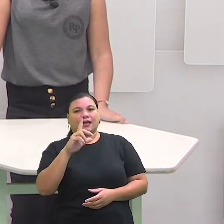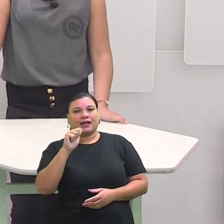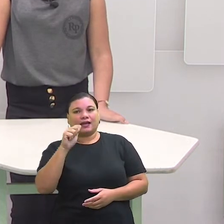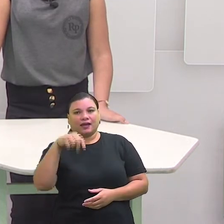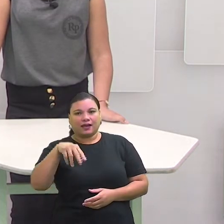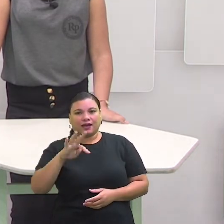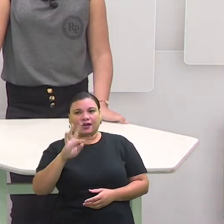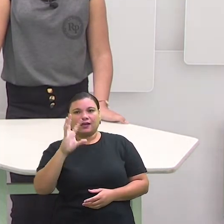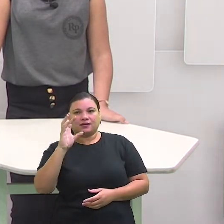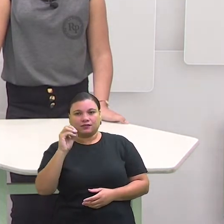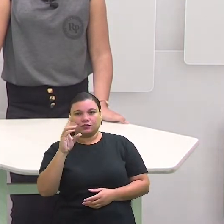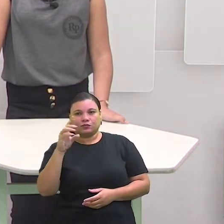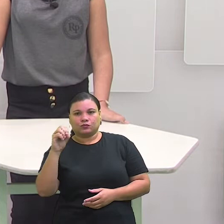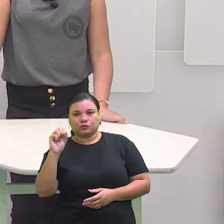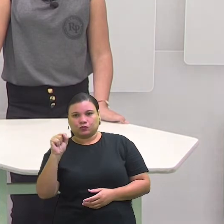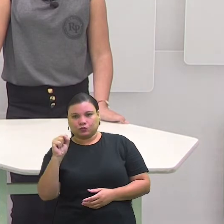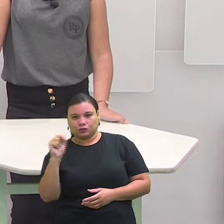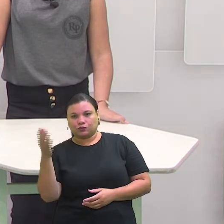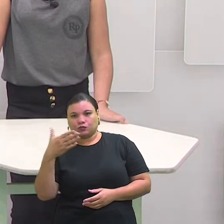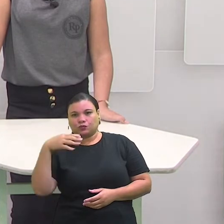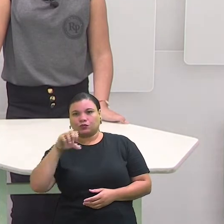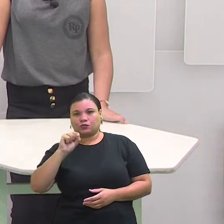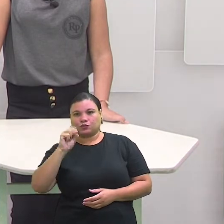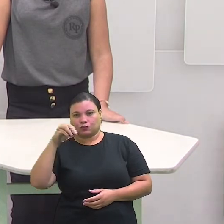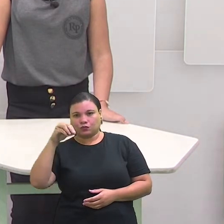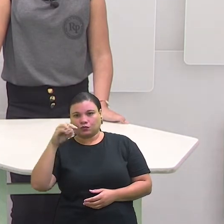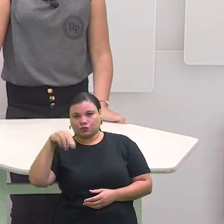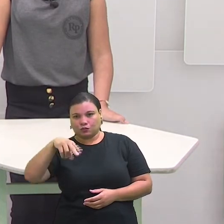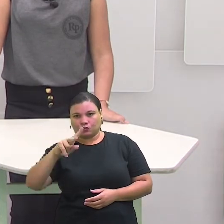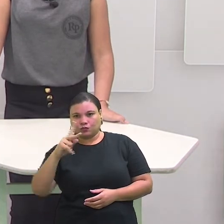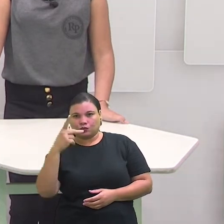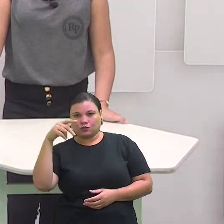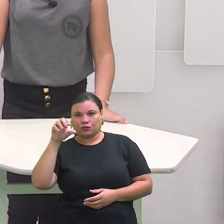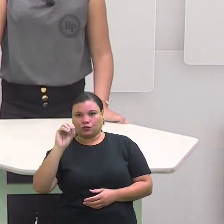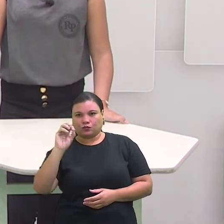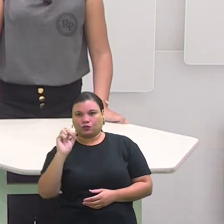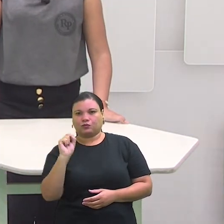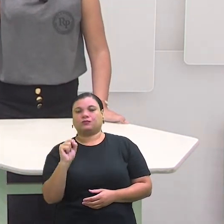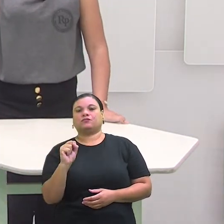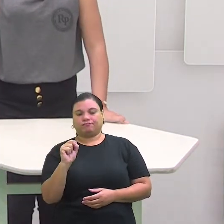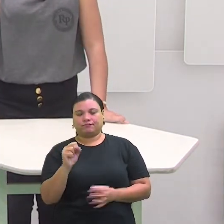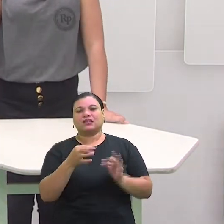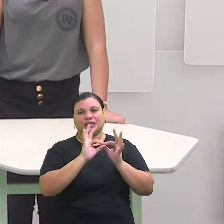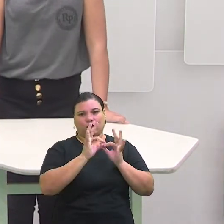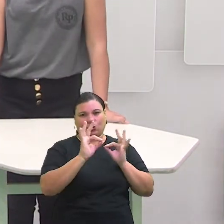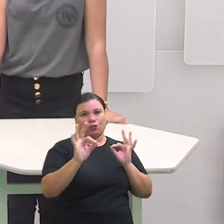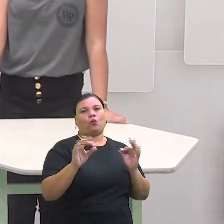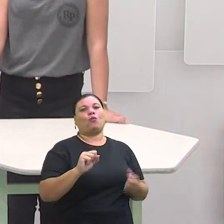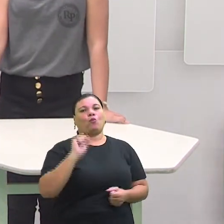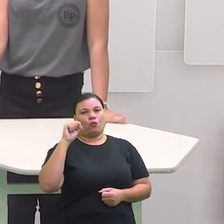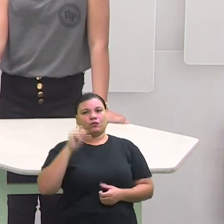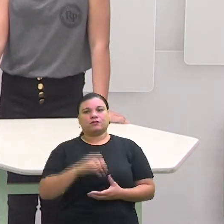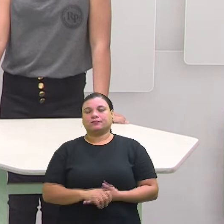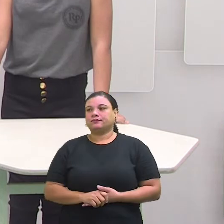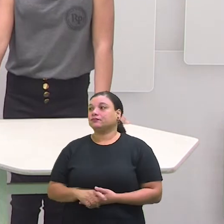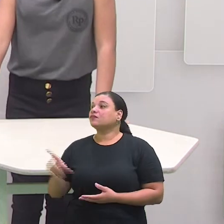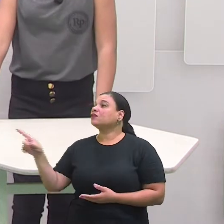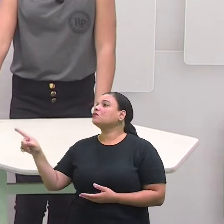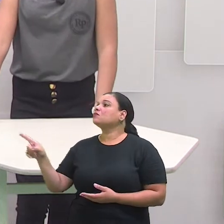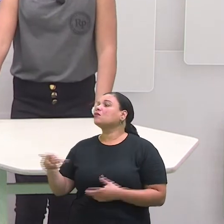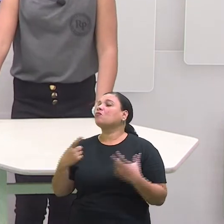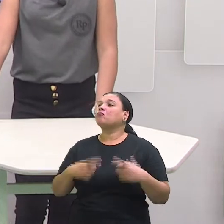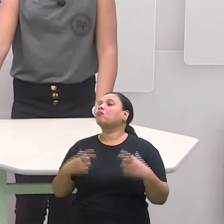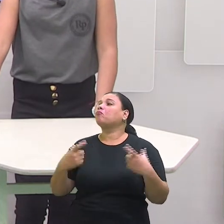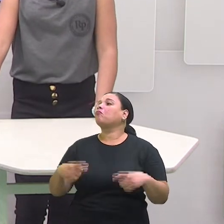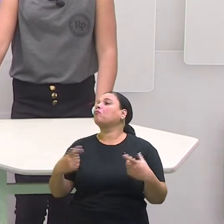Do lado da Piracanjuba. Legal. Isso aí. Nicole, a sua escola se localiza onde?